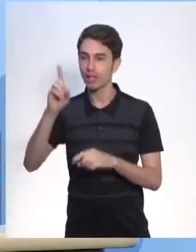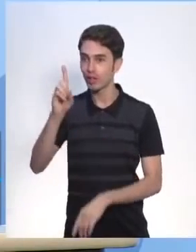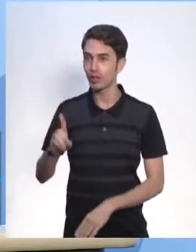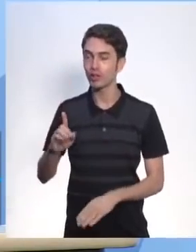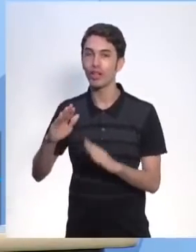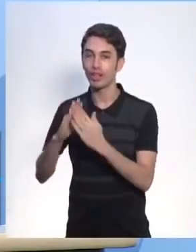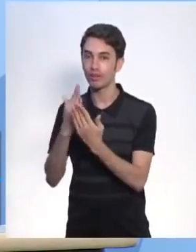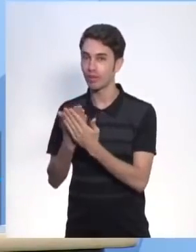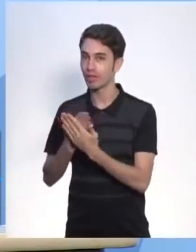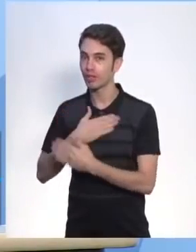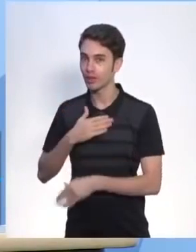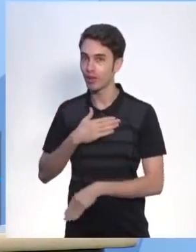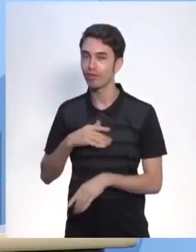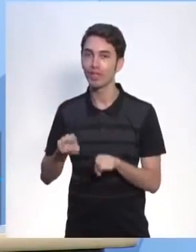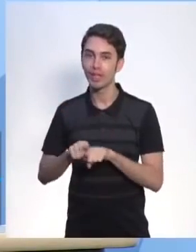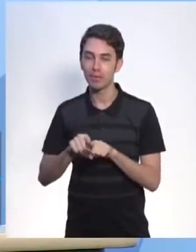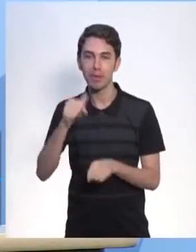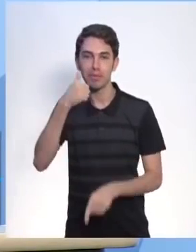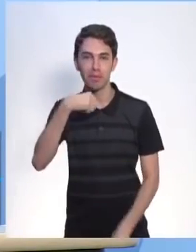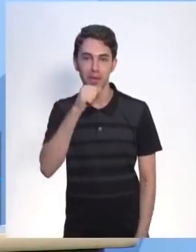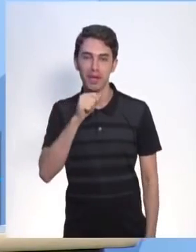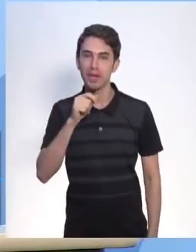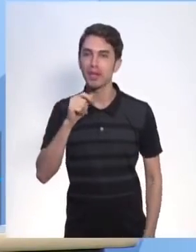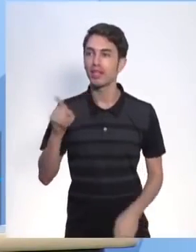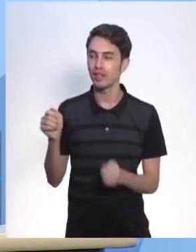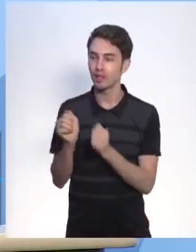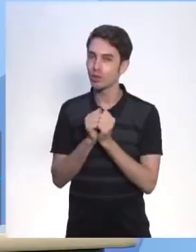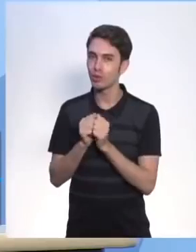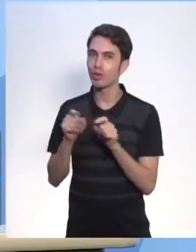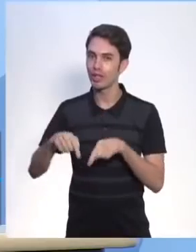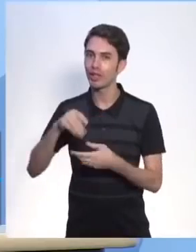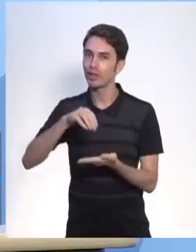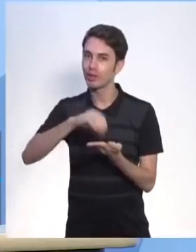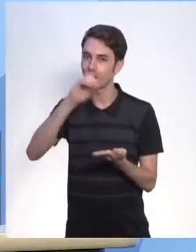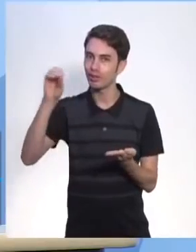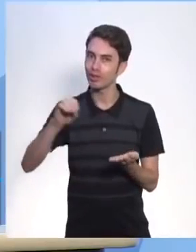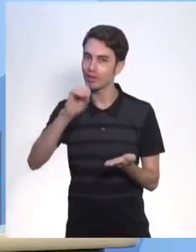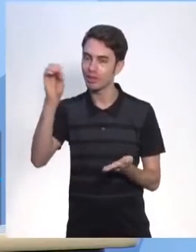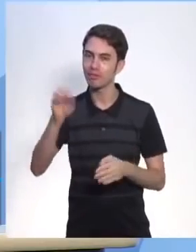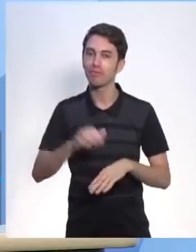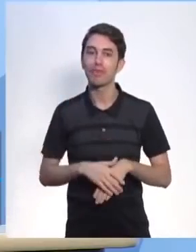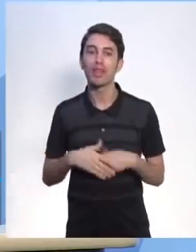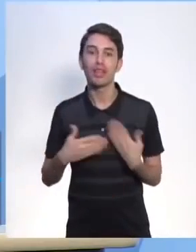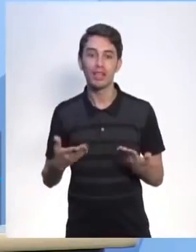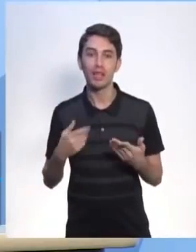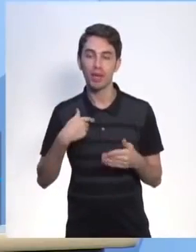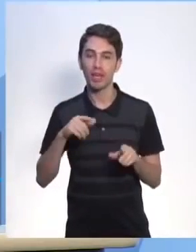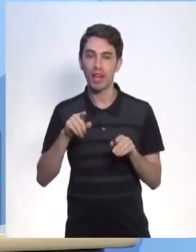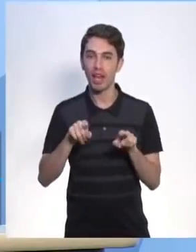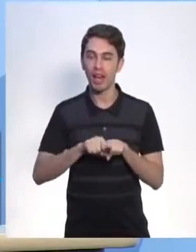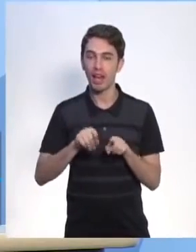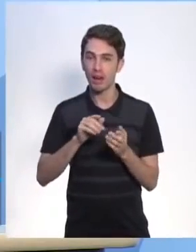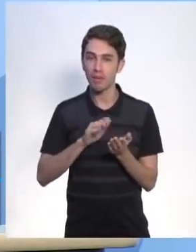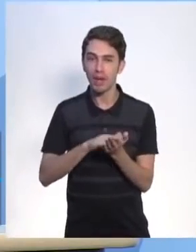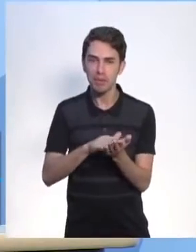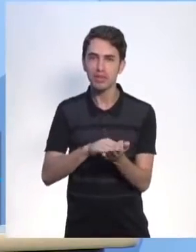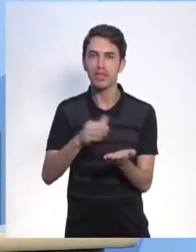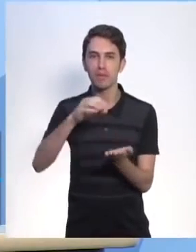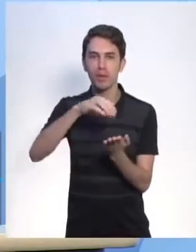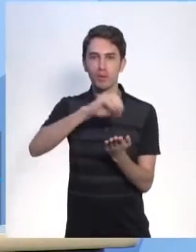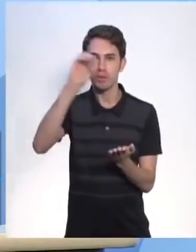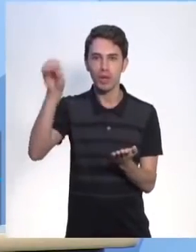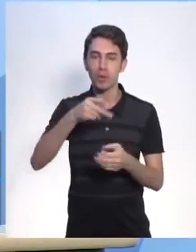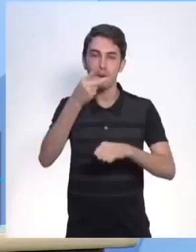mãe que vieram me acompanhar aqui no CMSP. Mas além de agradecer, eu também queria parabenizar o CMSP pelo prêmio